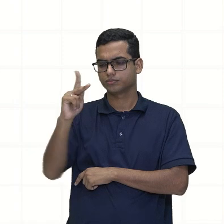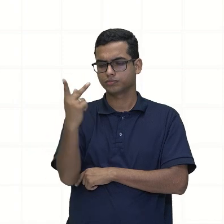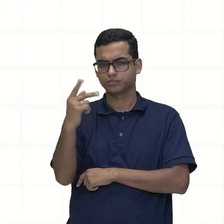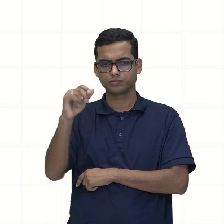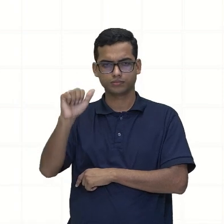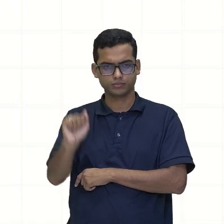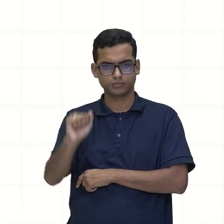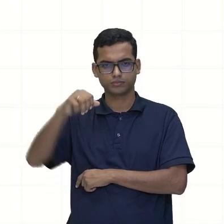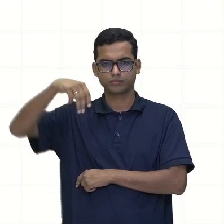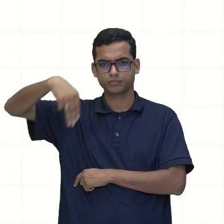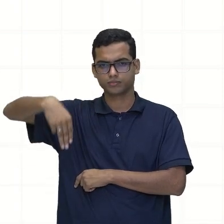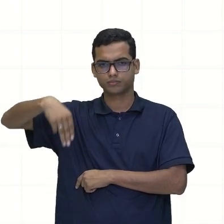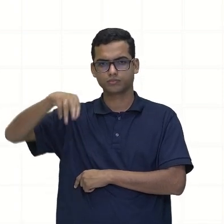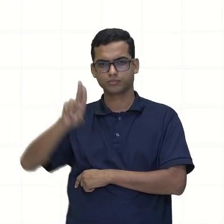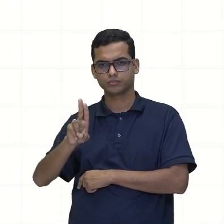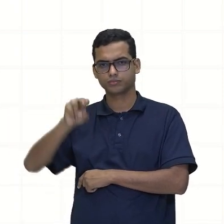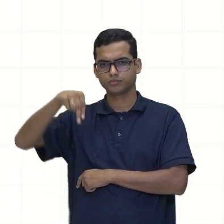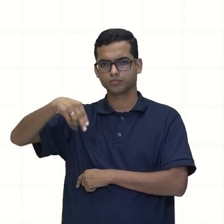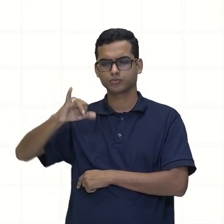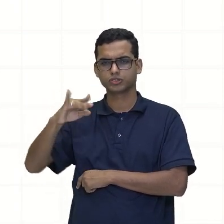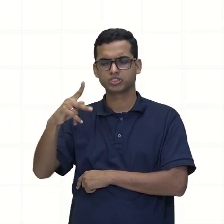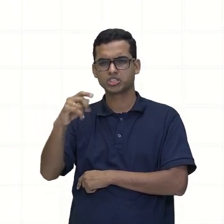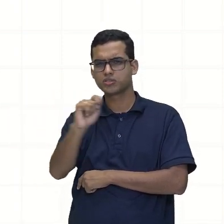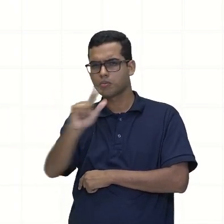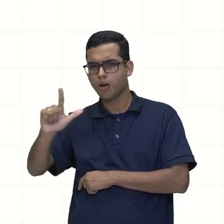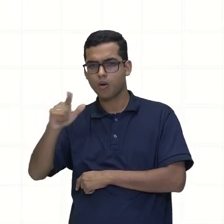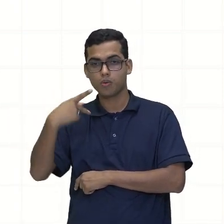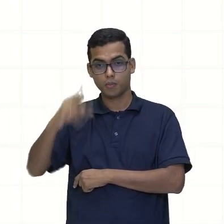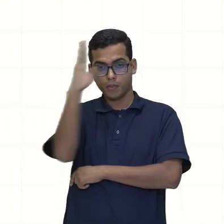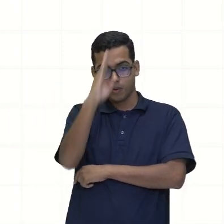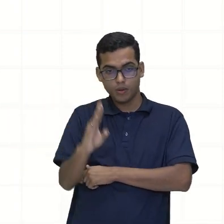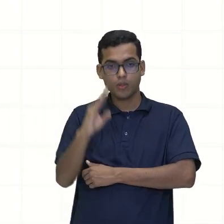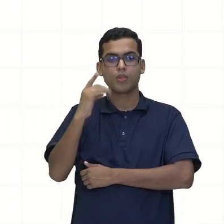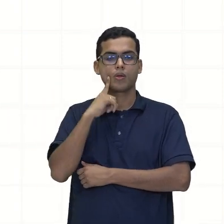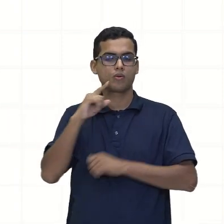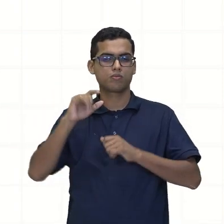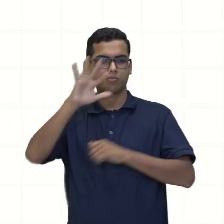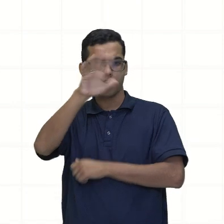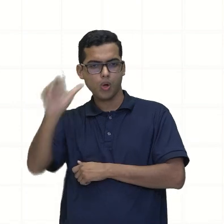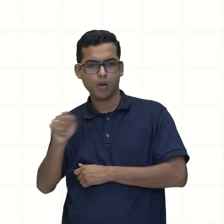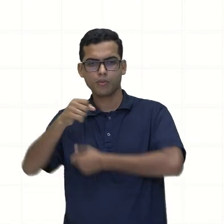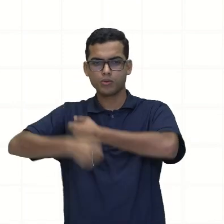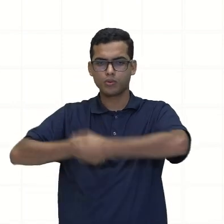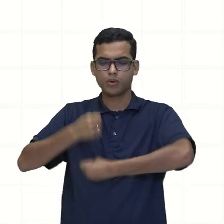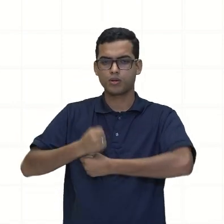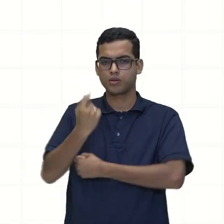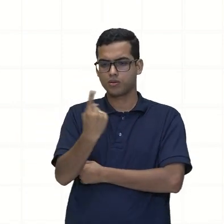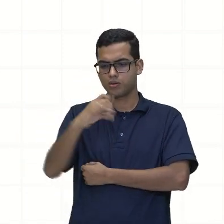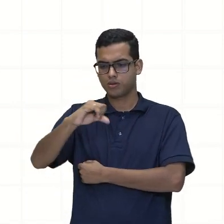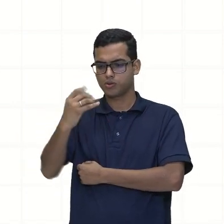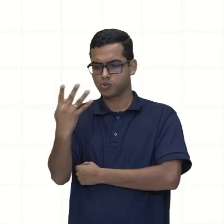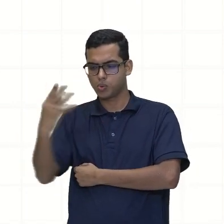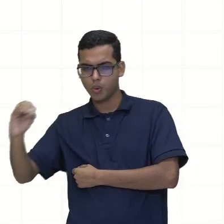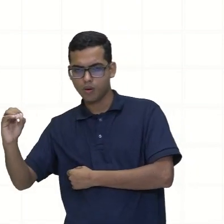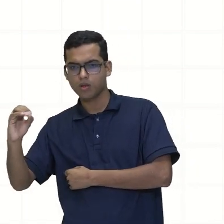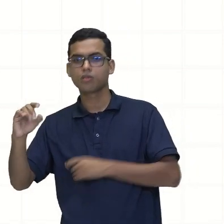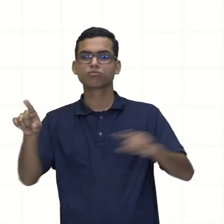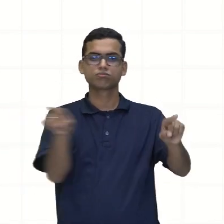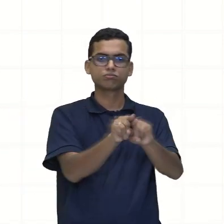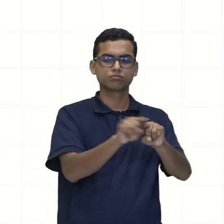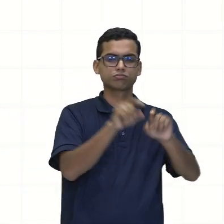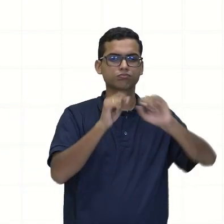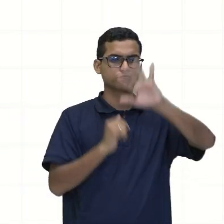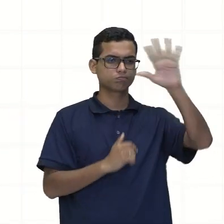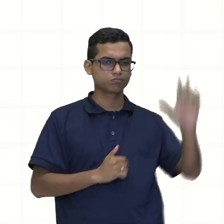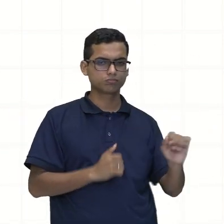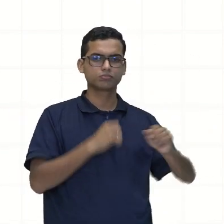ano de 1940 e o mapa do ano de 2017. Então, observem que no